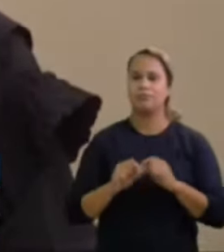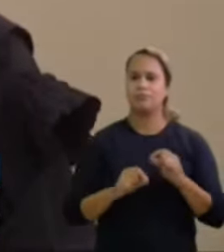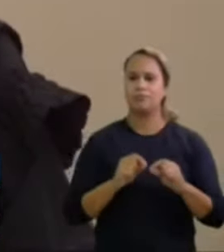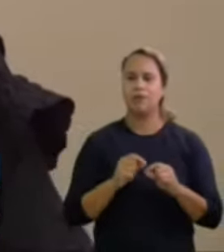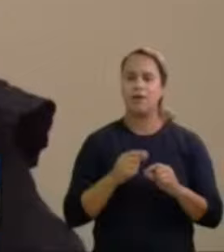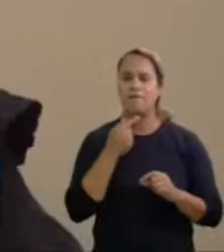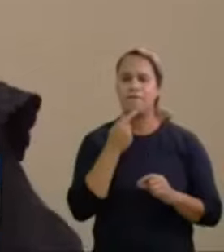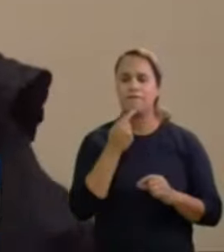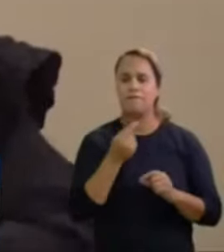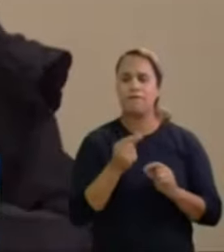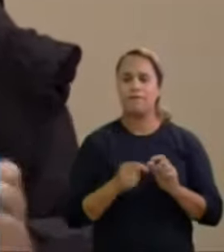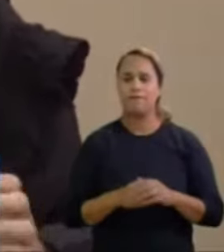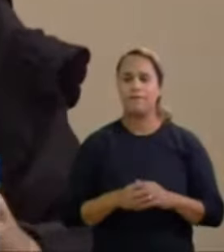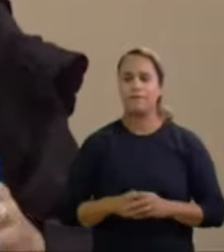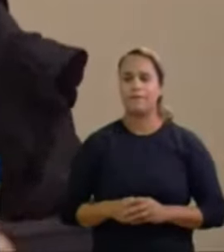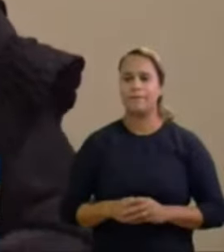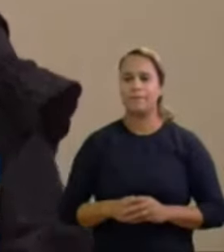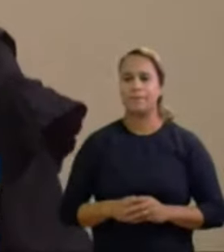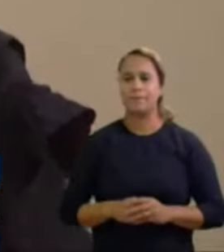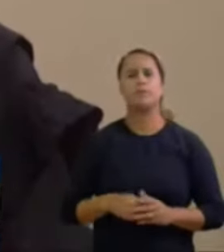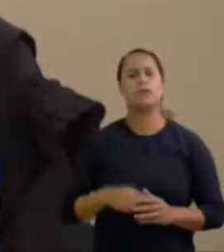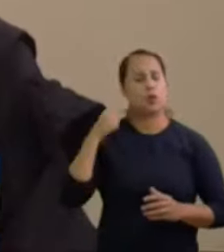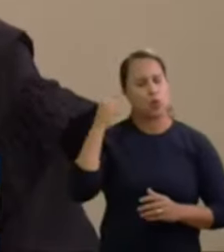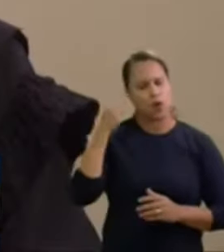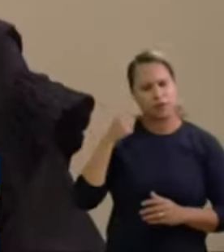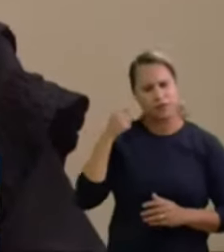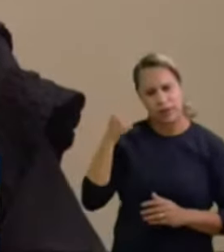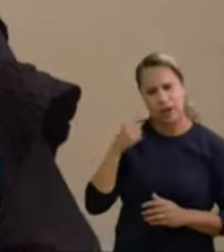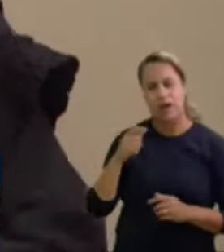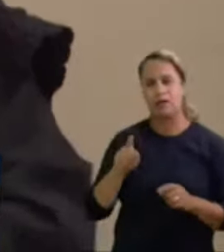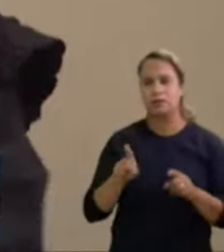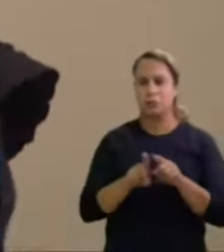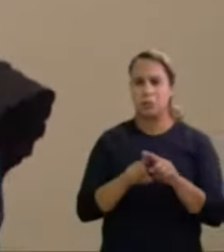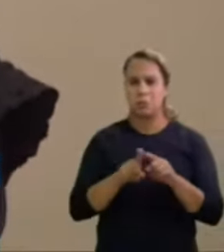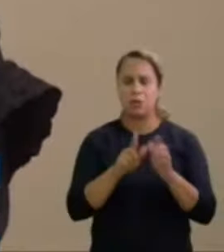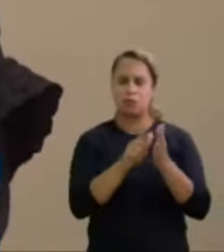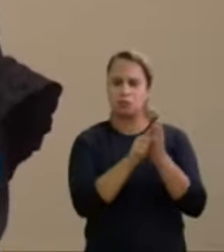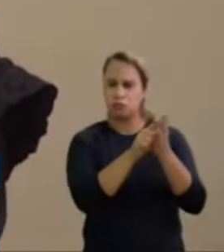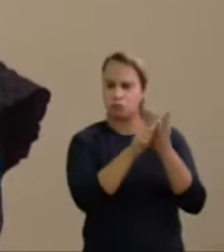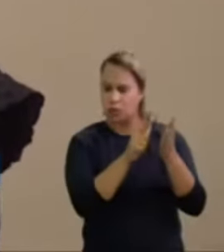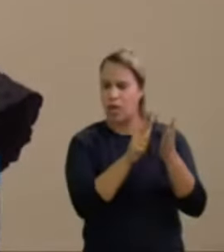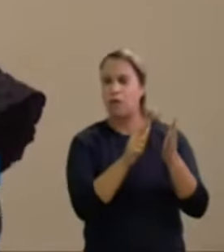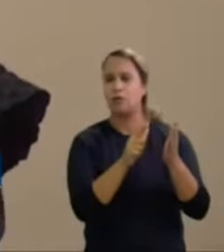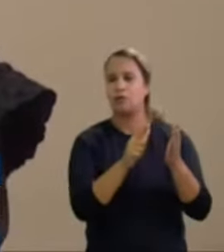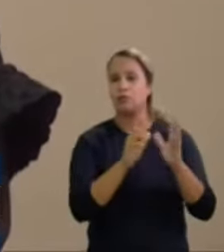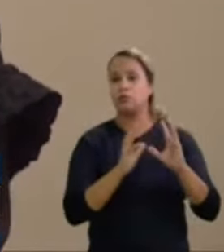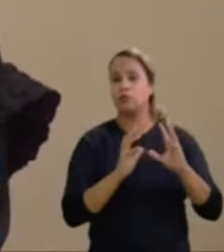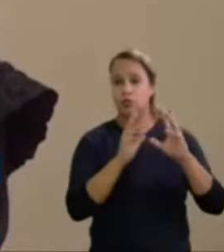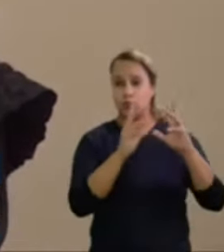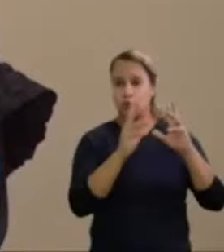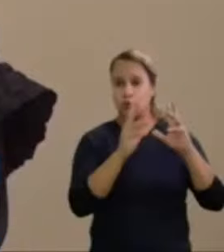advogados como de maneira geral a imprensa e todos fazem sempre